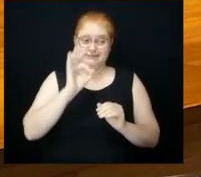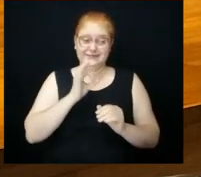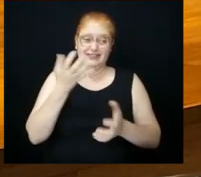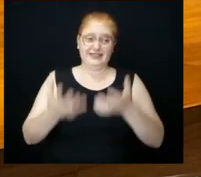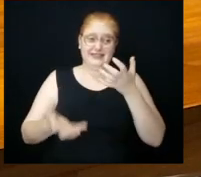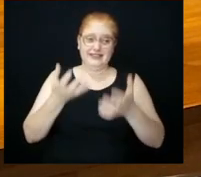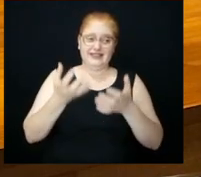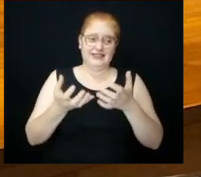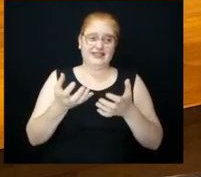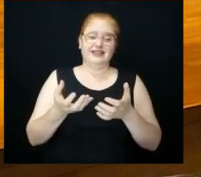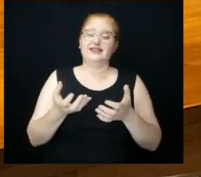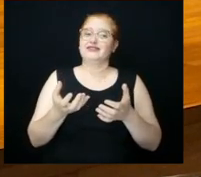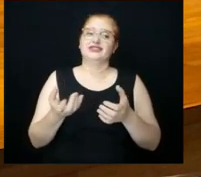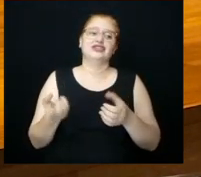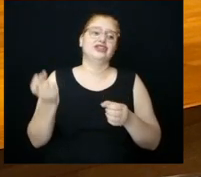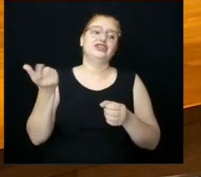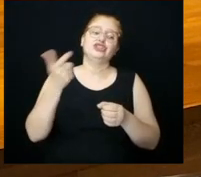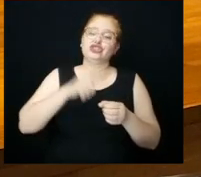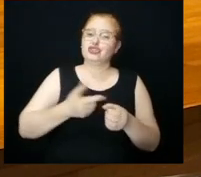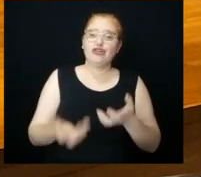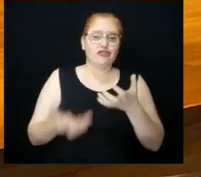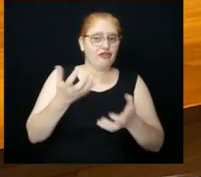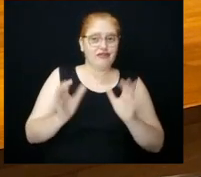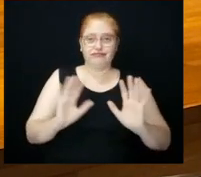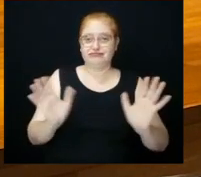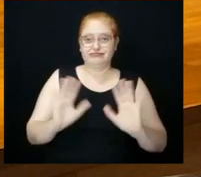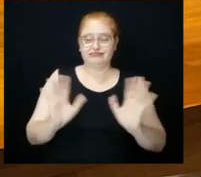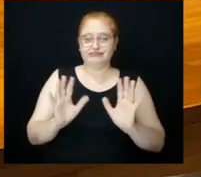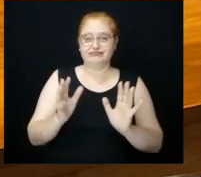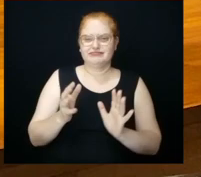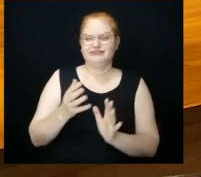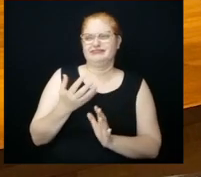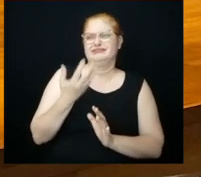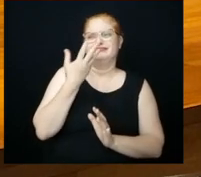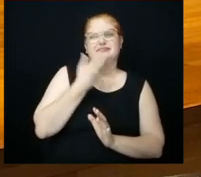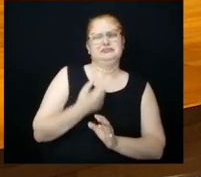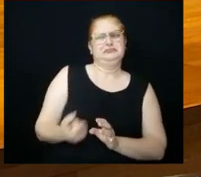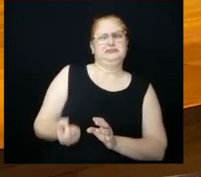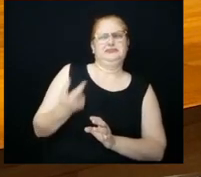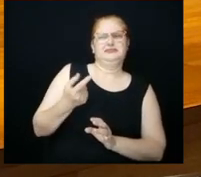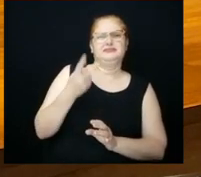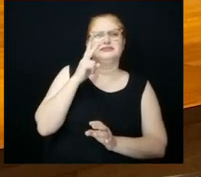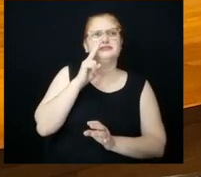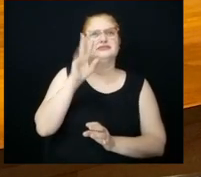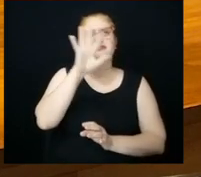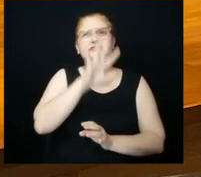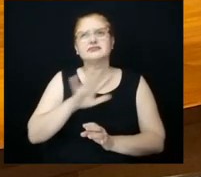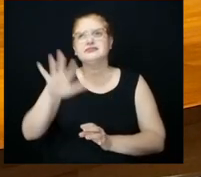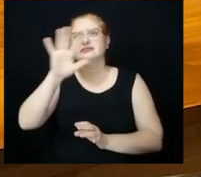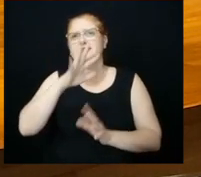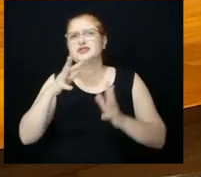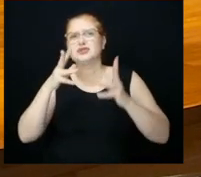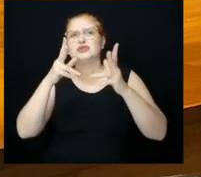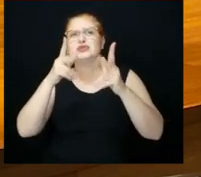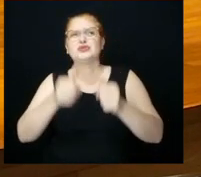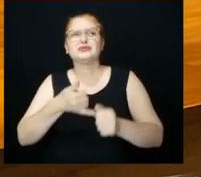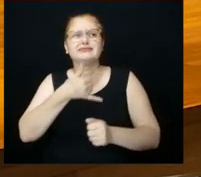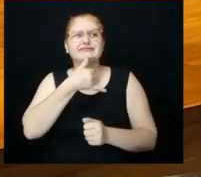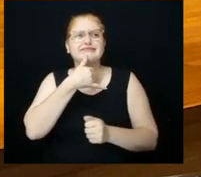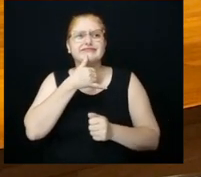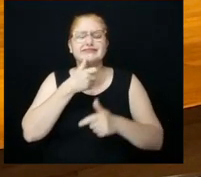queimado não volta a arder. Muidinga não ganha convencimento. Olha a planície, tudo parece desmaiar.